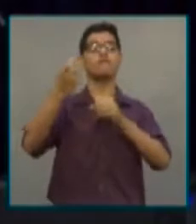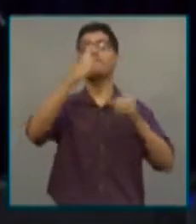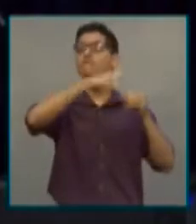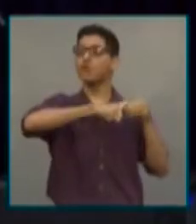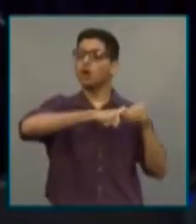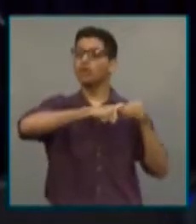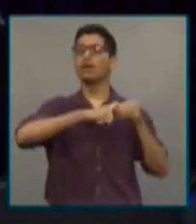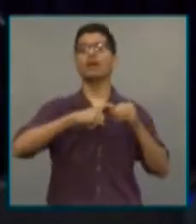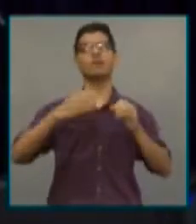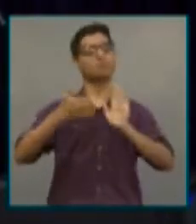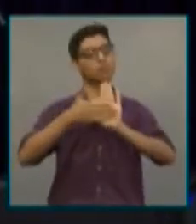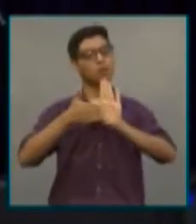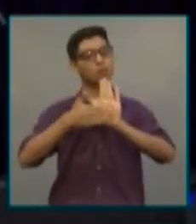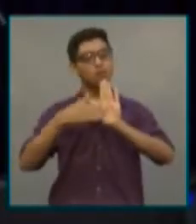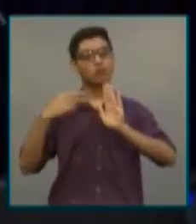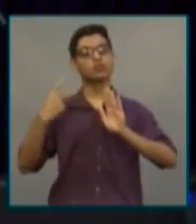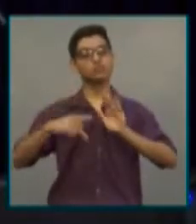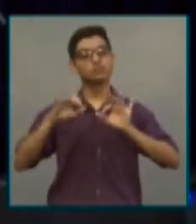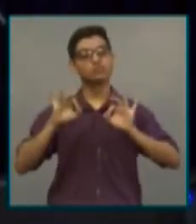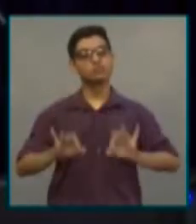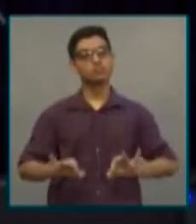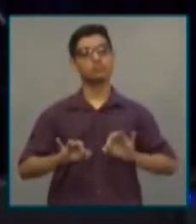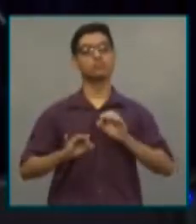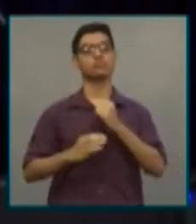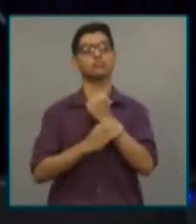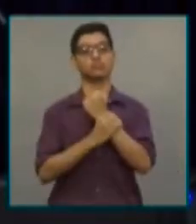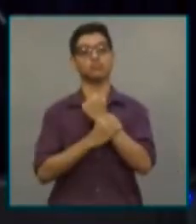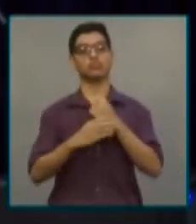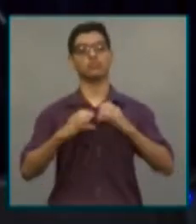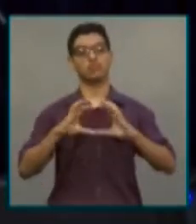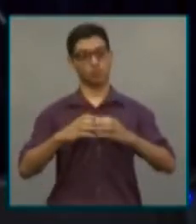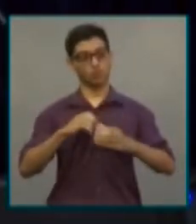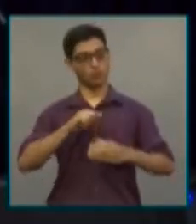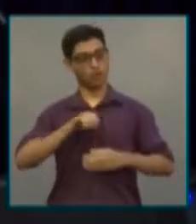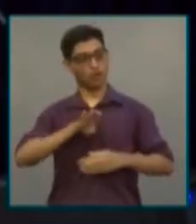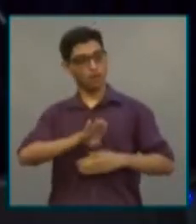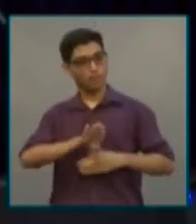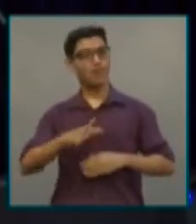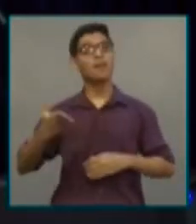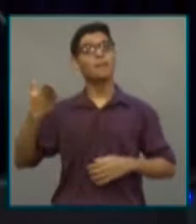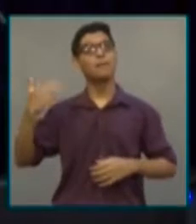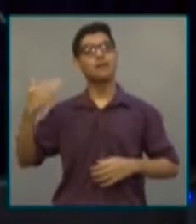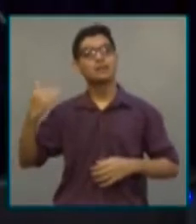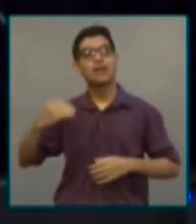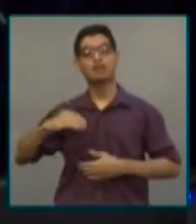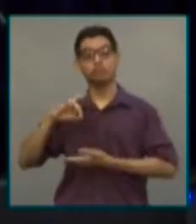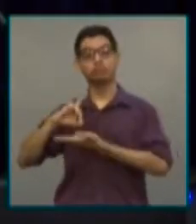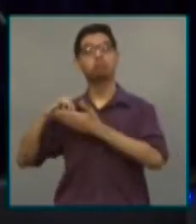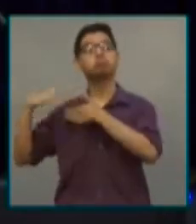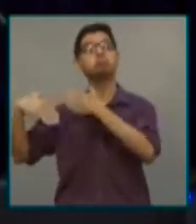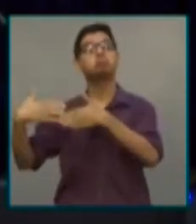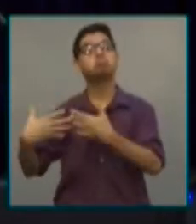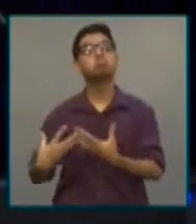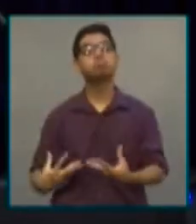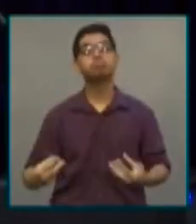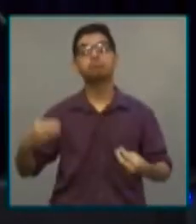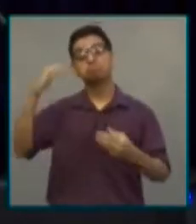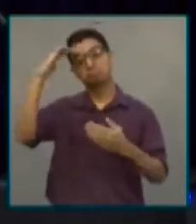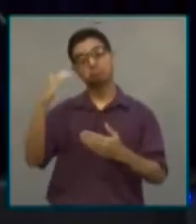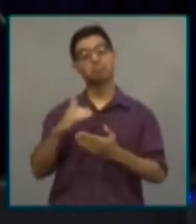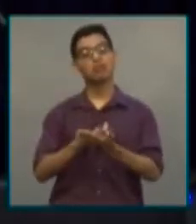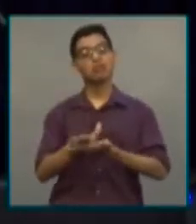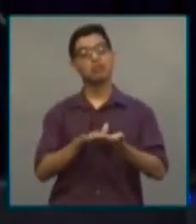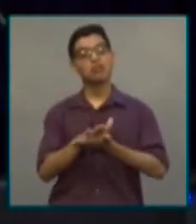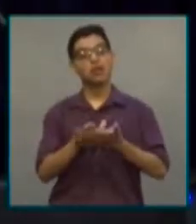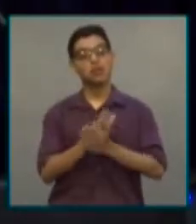ordem que muito deixou de ser chamada, que muito deixou, passou a ser desrespeitada. Porque quando se